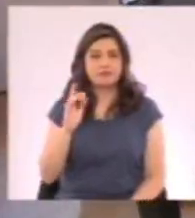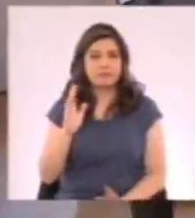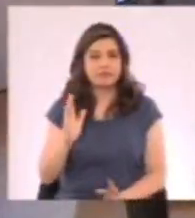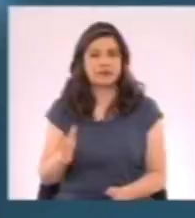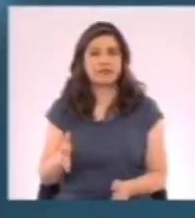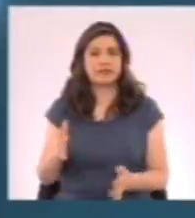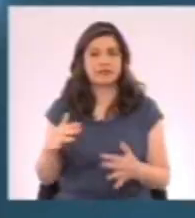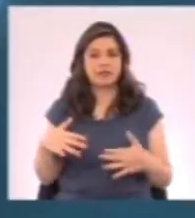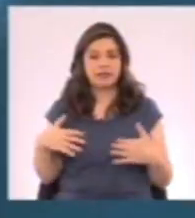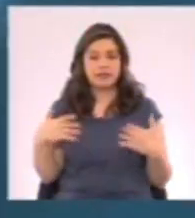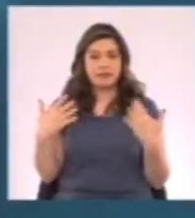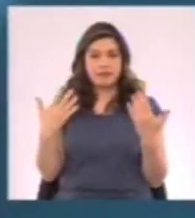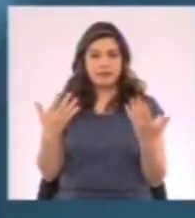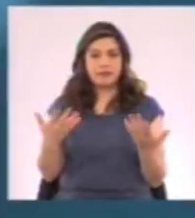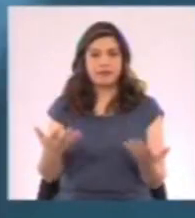oferecer,